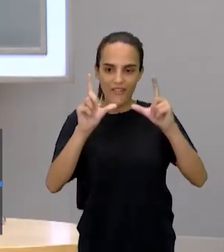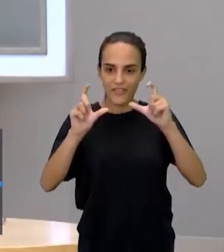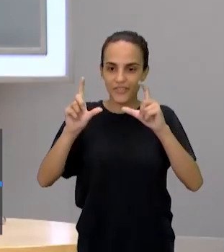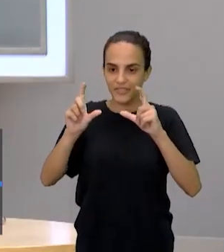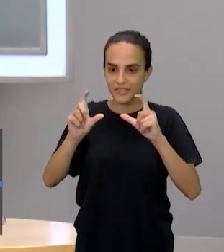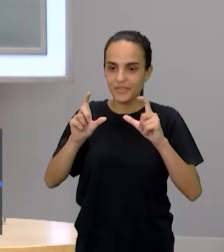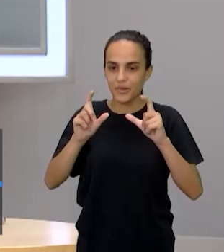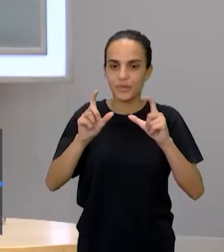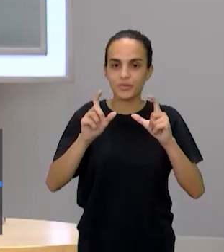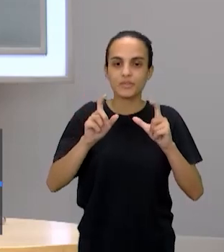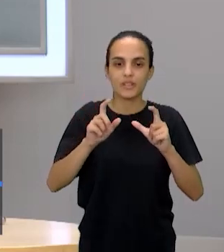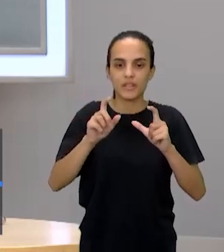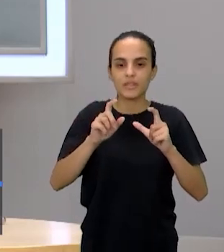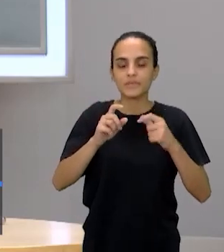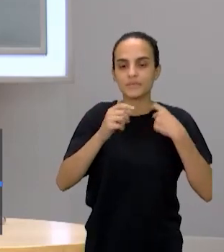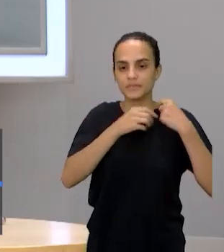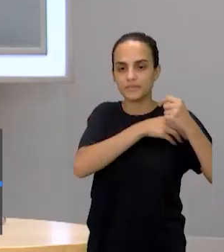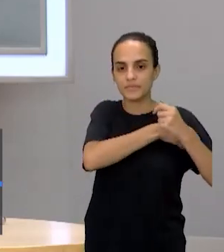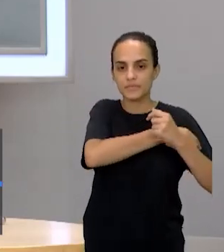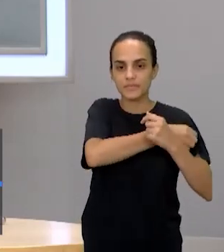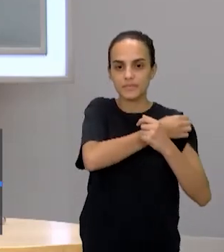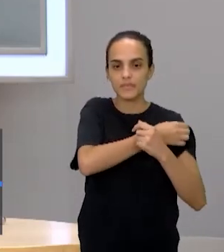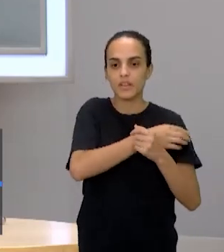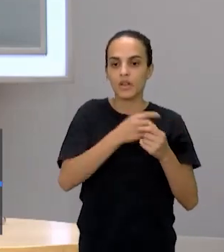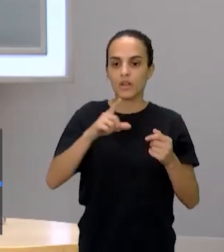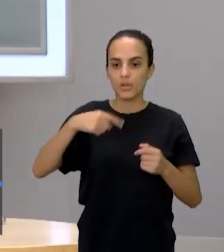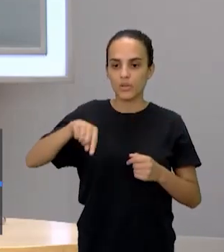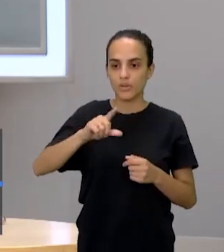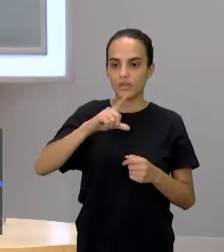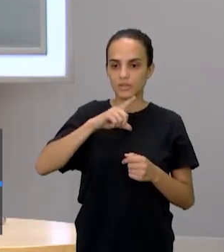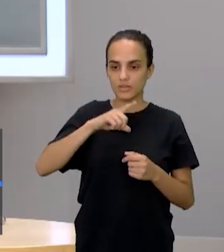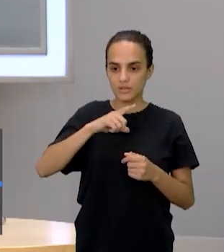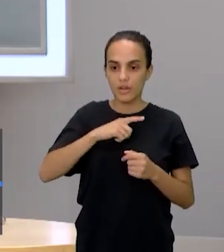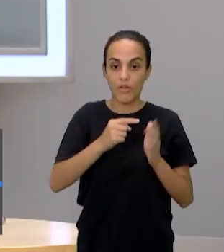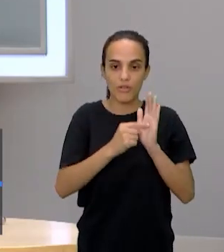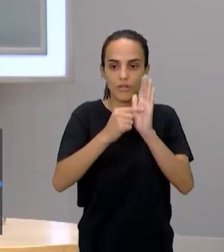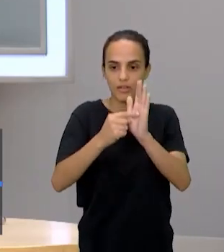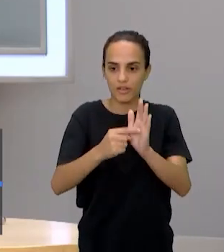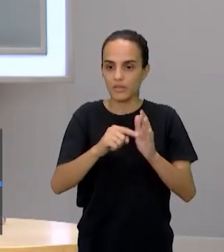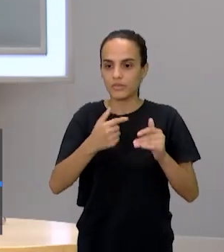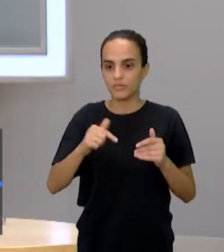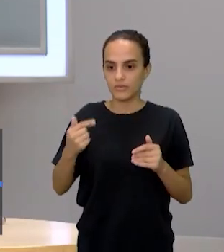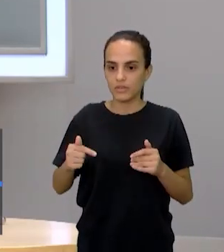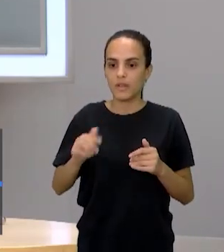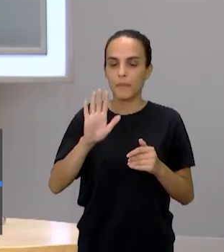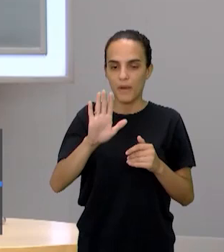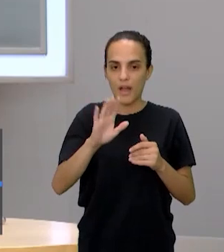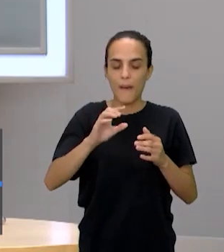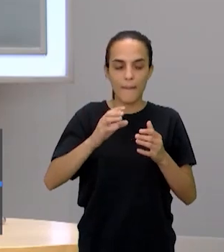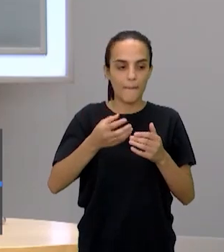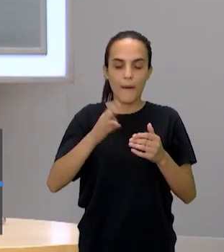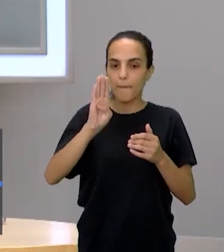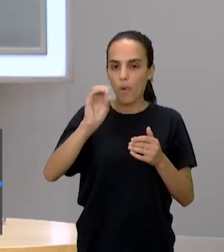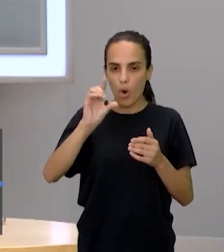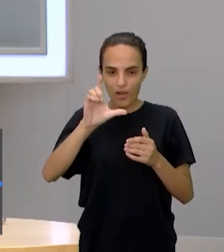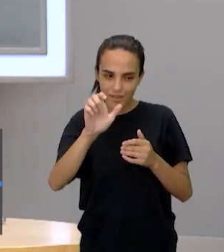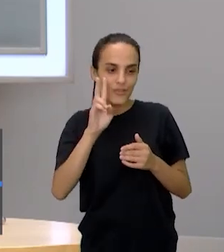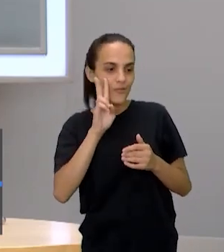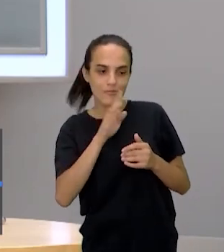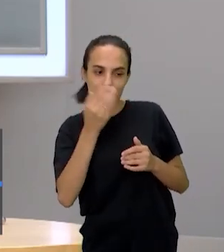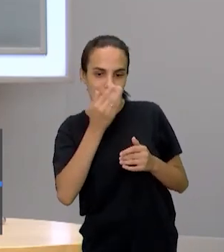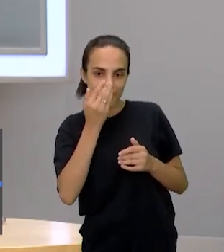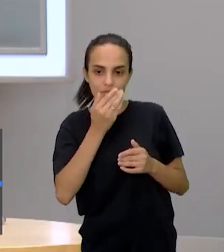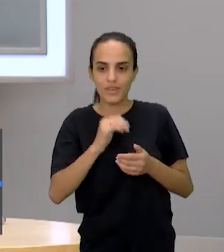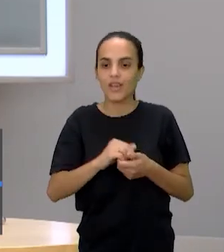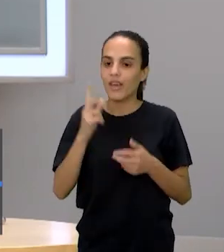tô fazendo aqui um sinal. Nós temos um círculo aí. Você não está vendo o círculo, não está vendo a bola, mas você imagina que tem a bola. Isso é Machado de Assis.